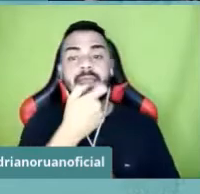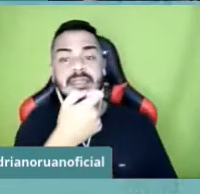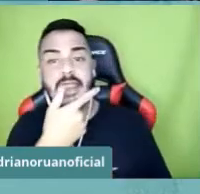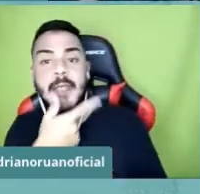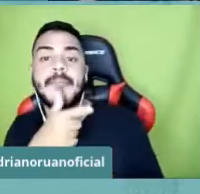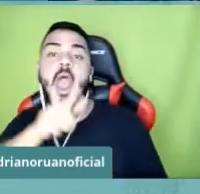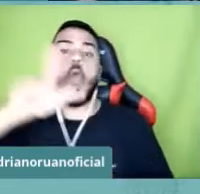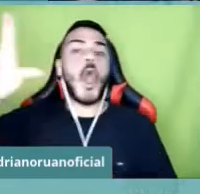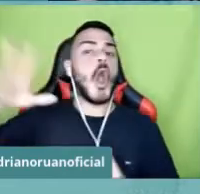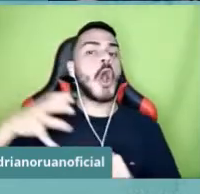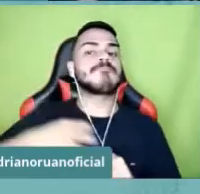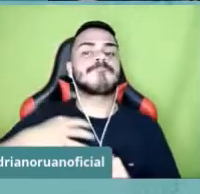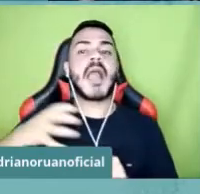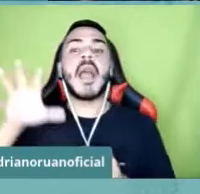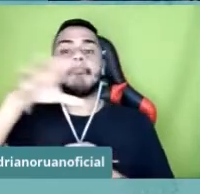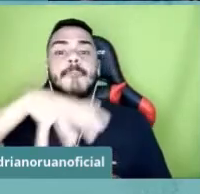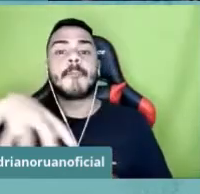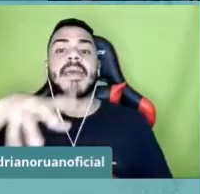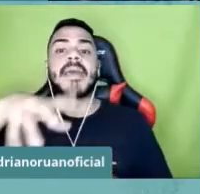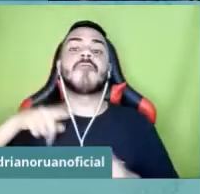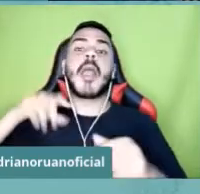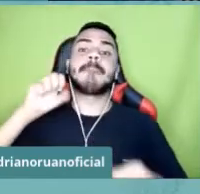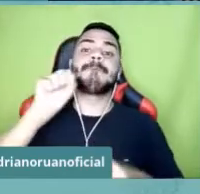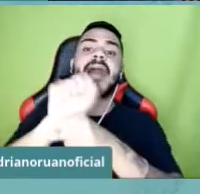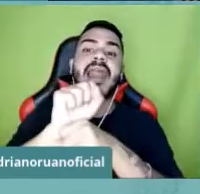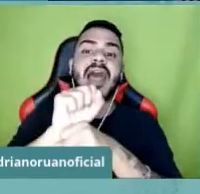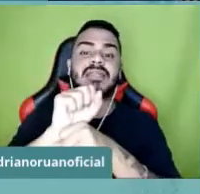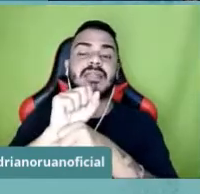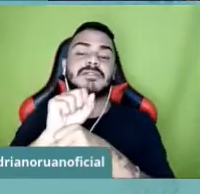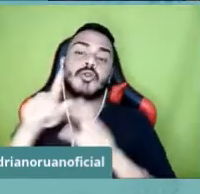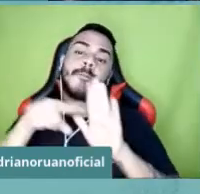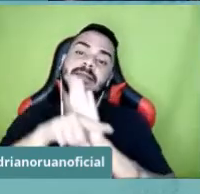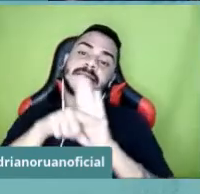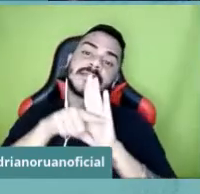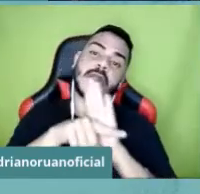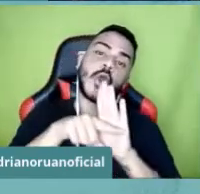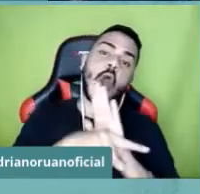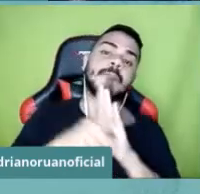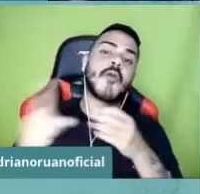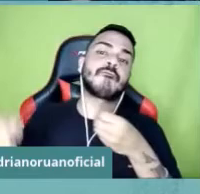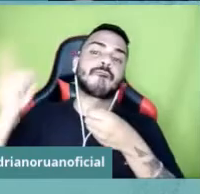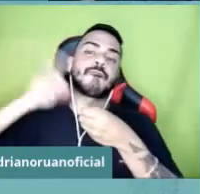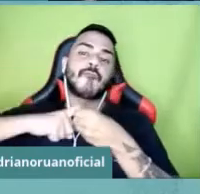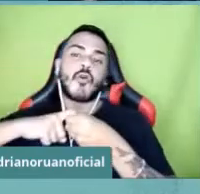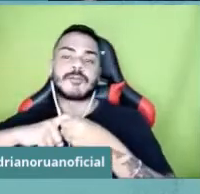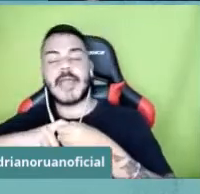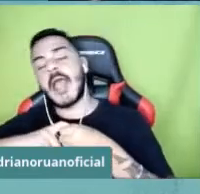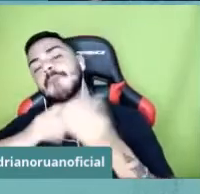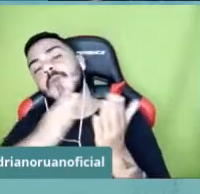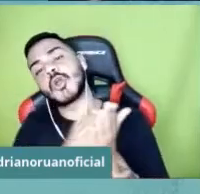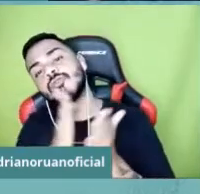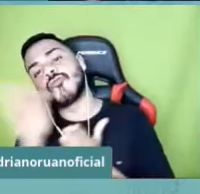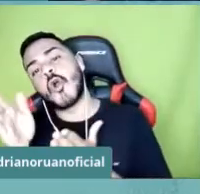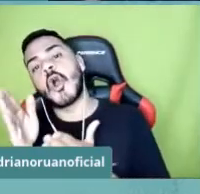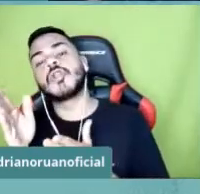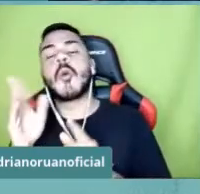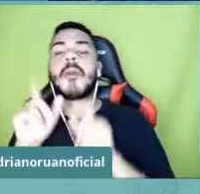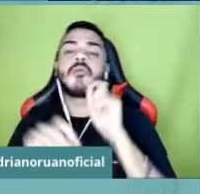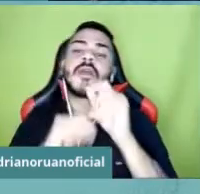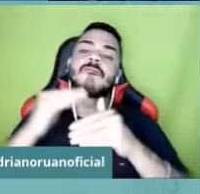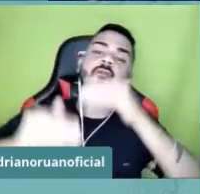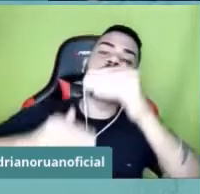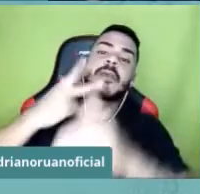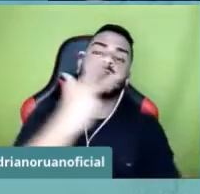situações que foram paradas, e os pesquisadores foram voltados, foram dirigidos ao desenvolvimento de